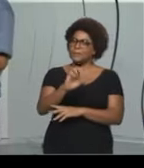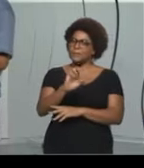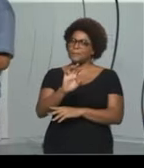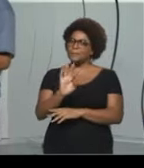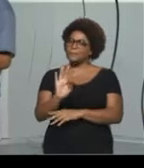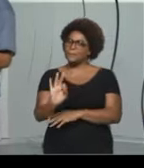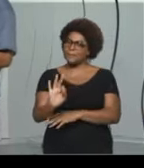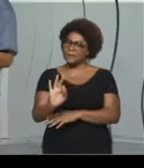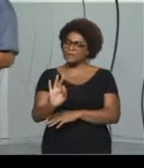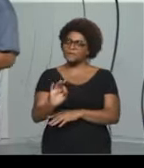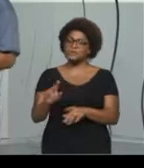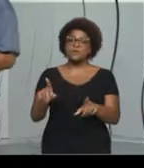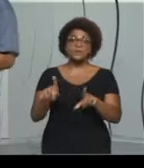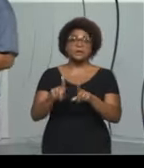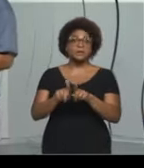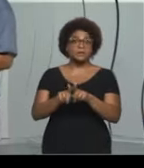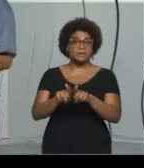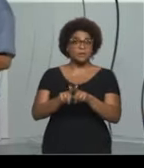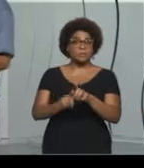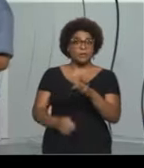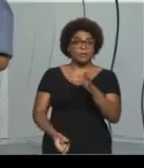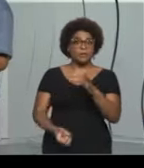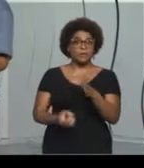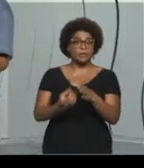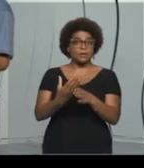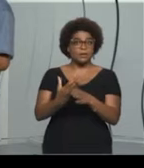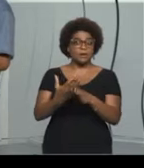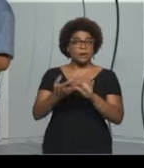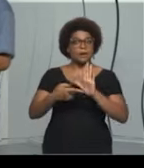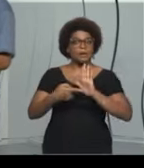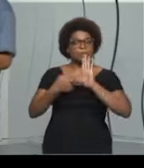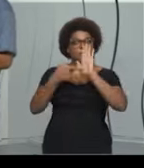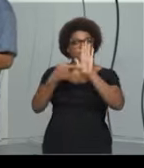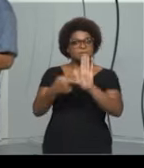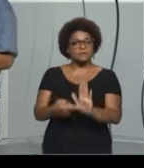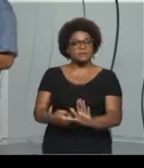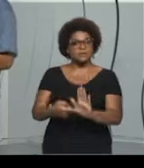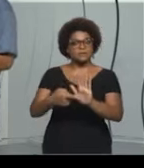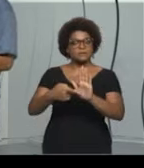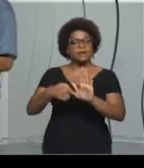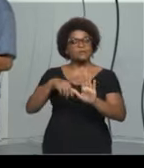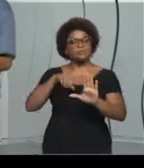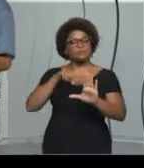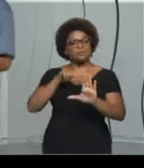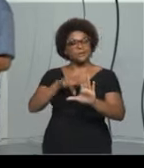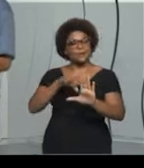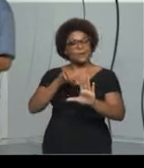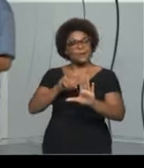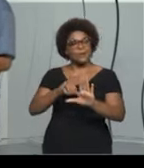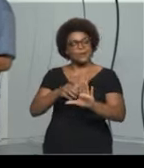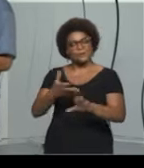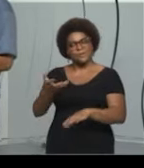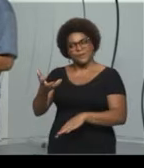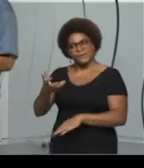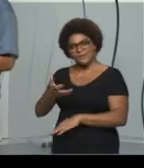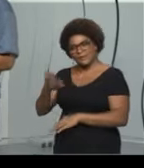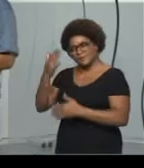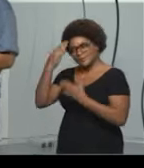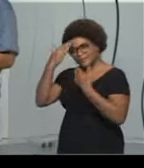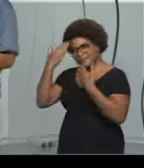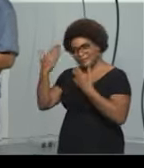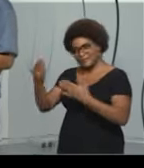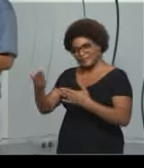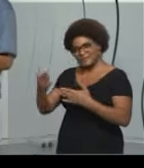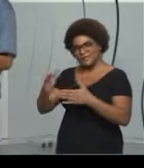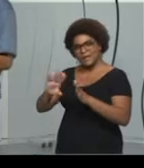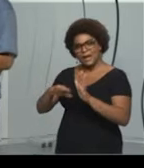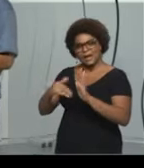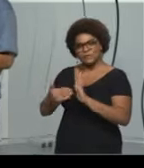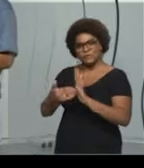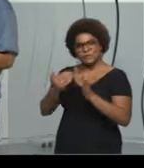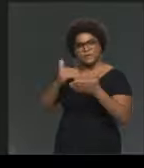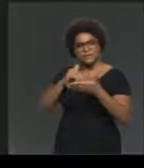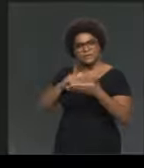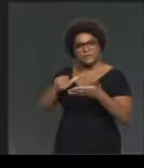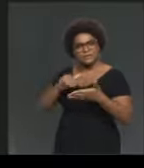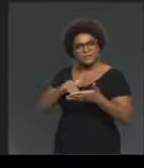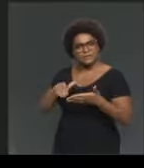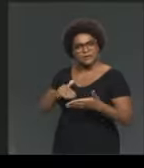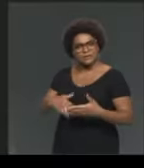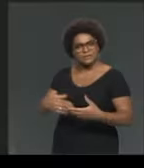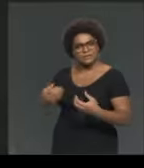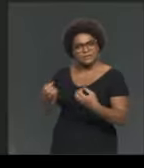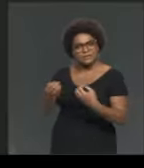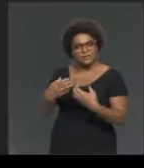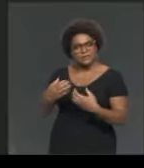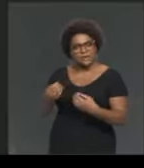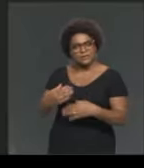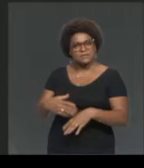e apresentação destas aulas. Então, eu gostaria de aproveitar o momento para agradecer à Secretaria de Educação, à Rede Minas e à